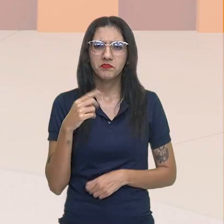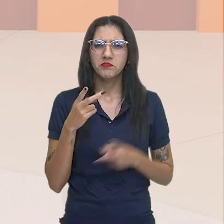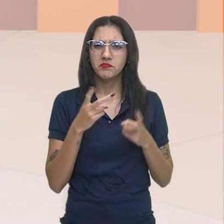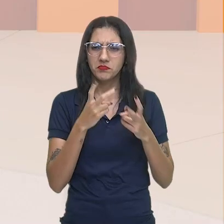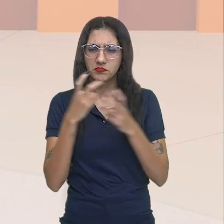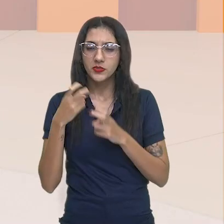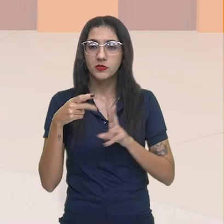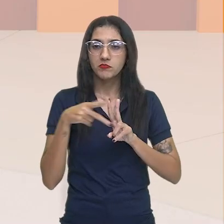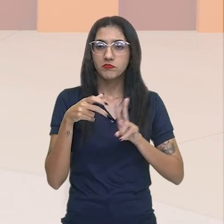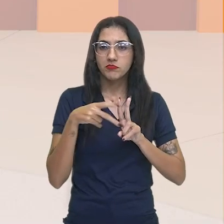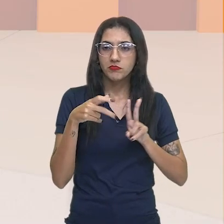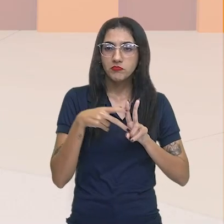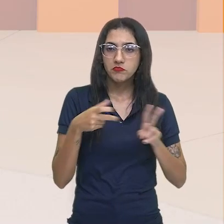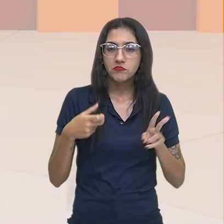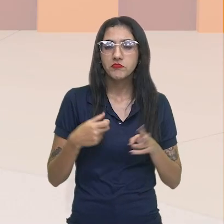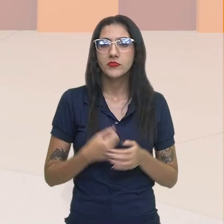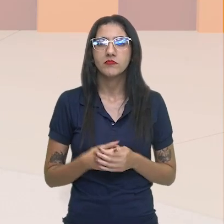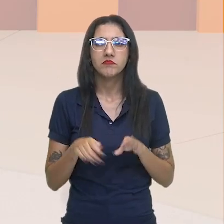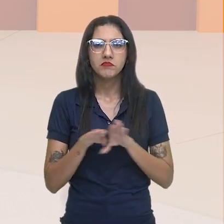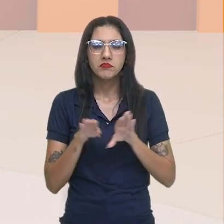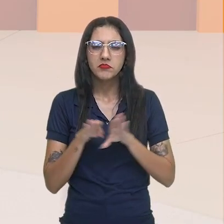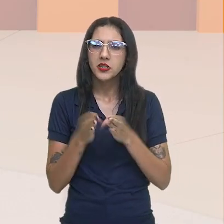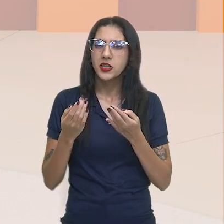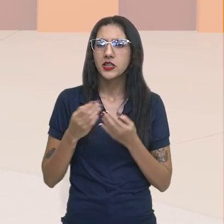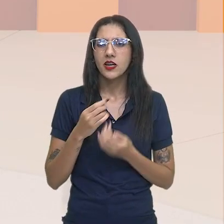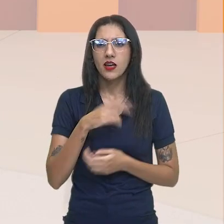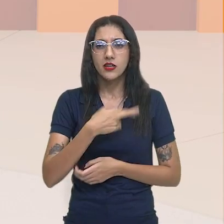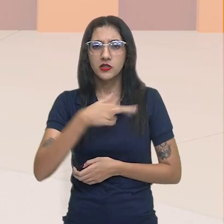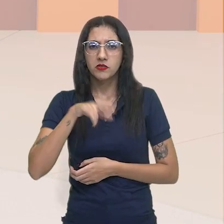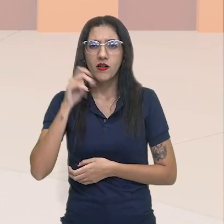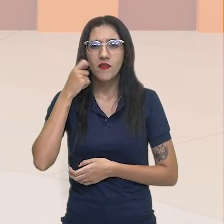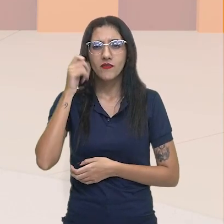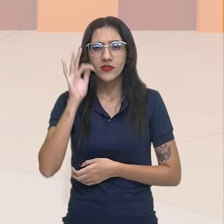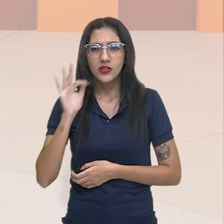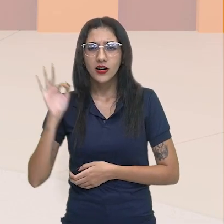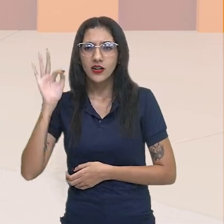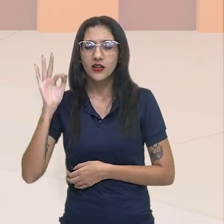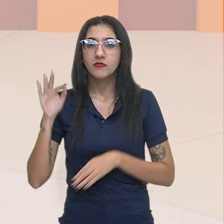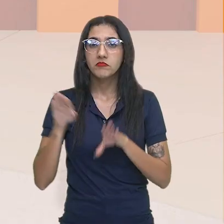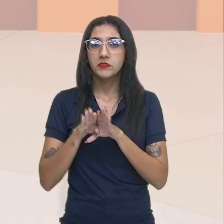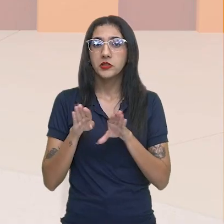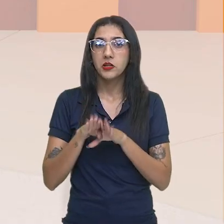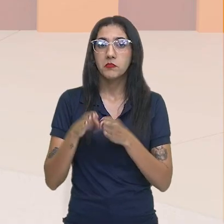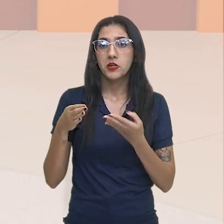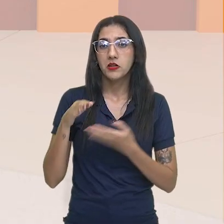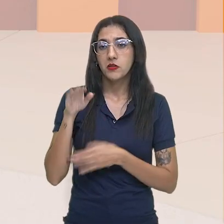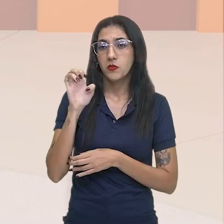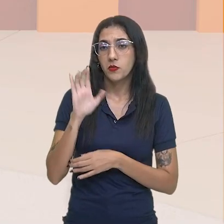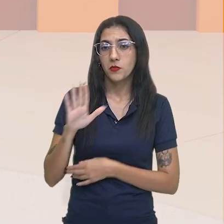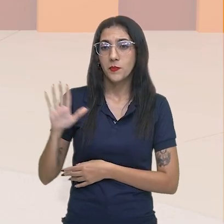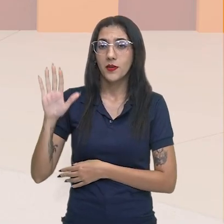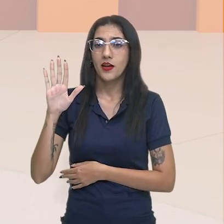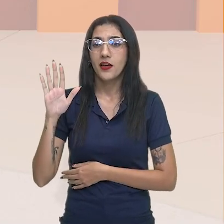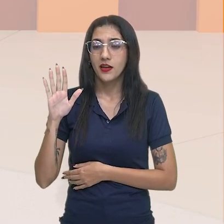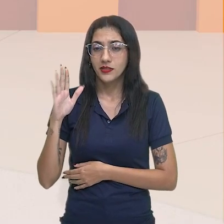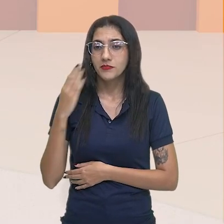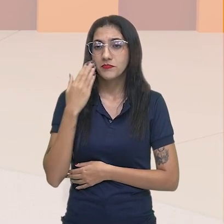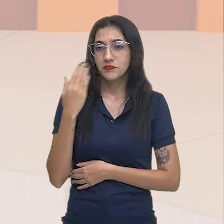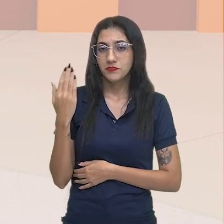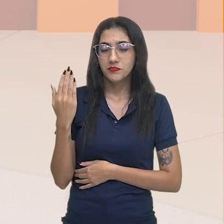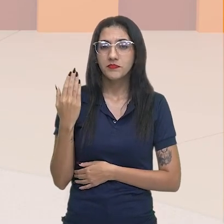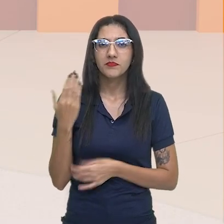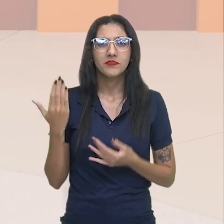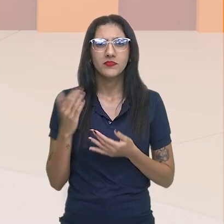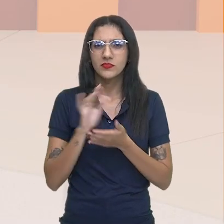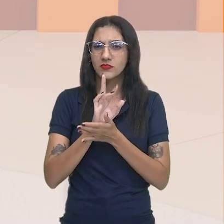religiões indígenas, religiões de matriz africana, religiões de matriz europeia, no caso da cultura branca, e